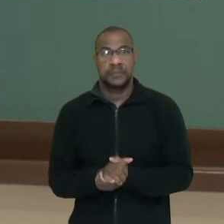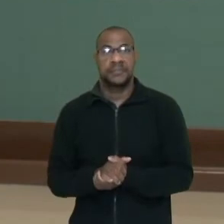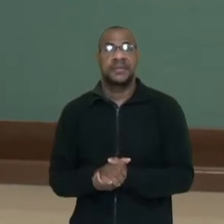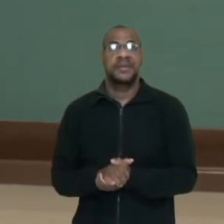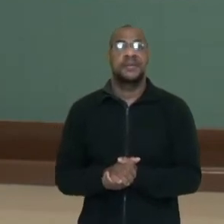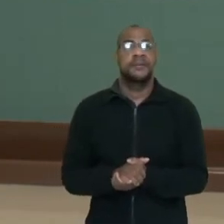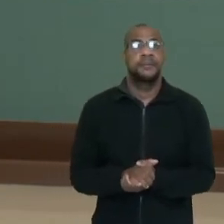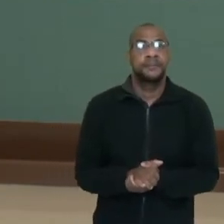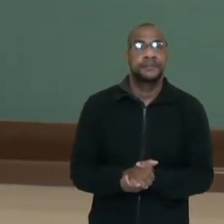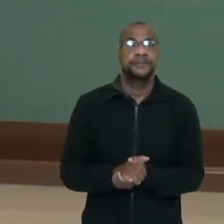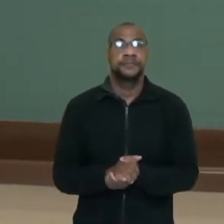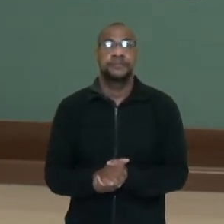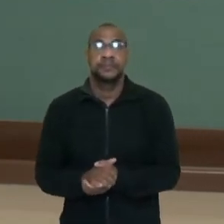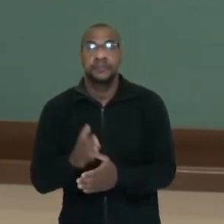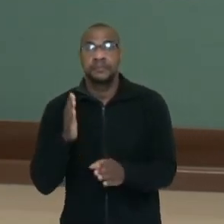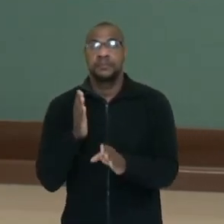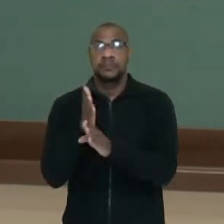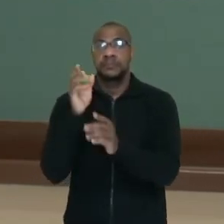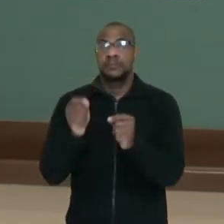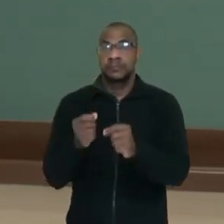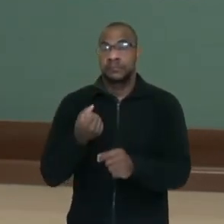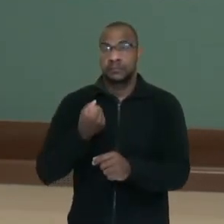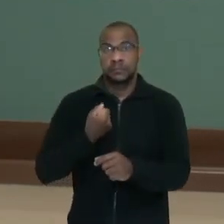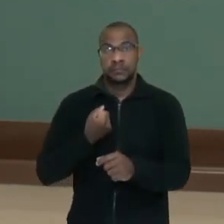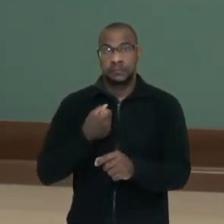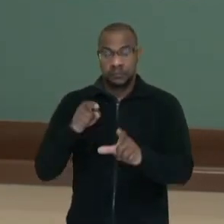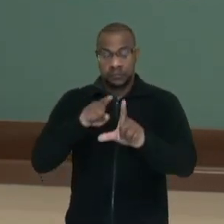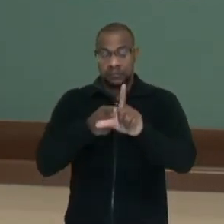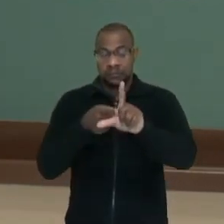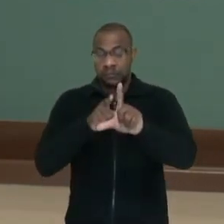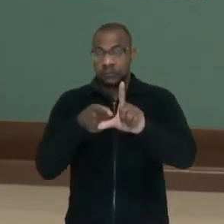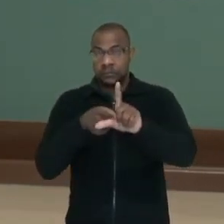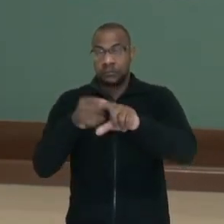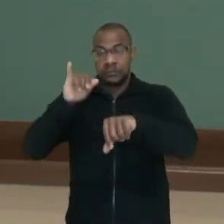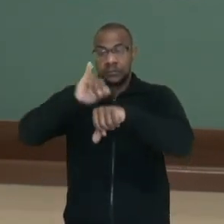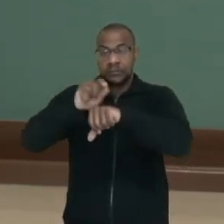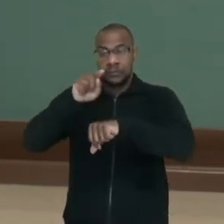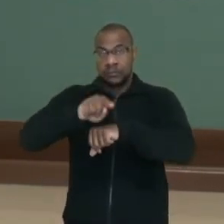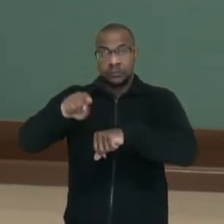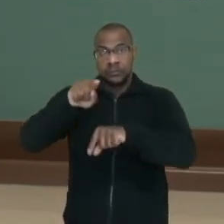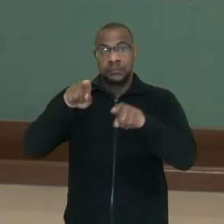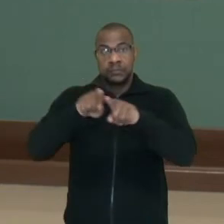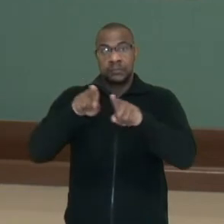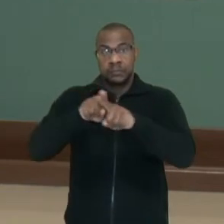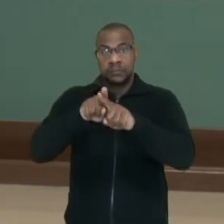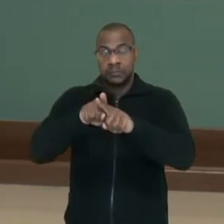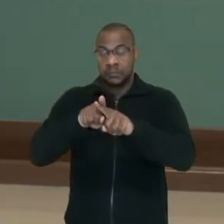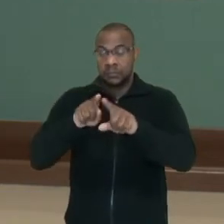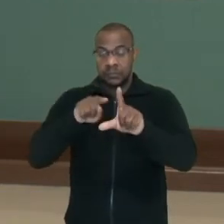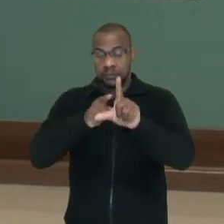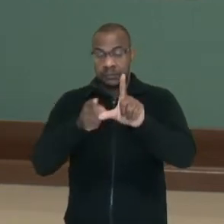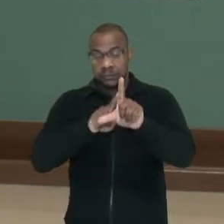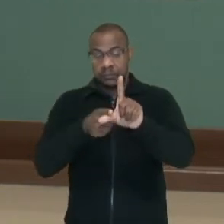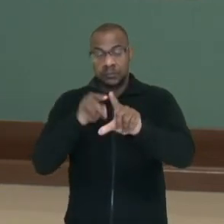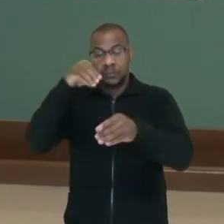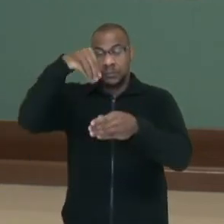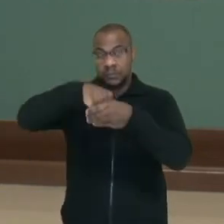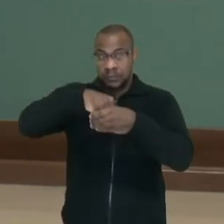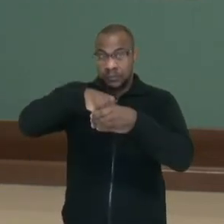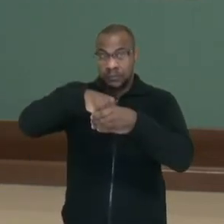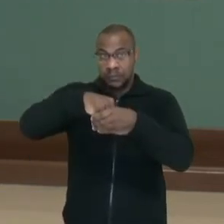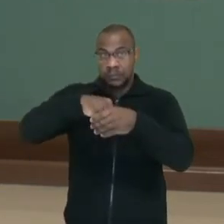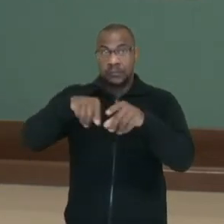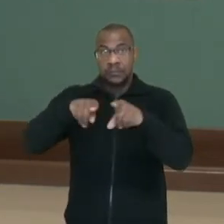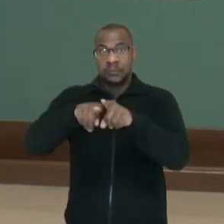terceiro. Determine a medida do ângulo central e a medida do ângulo interno de